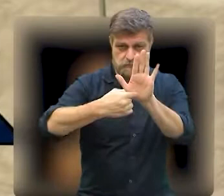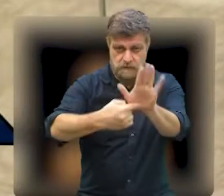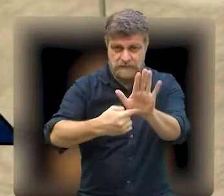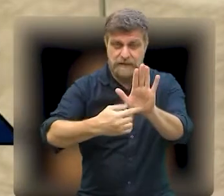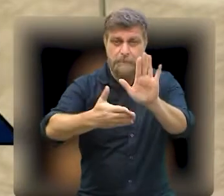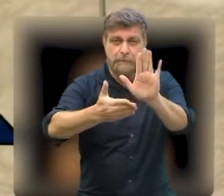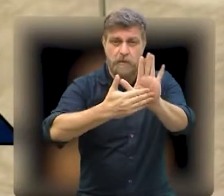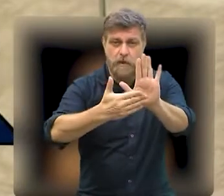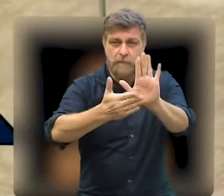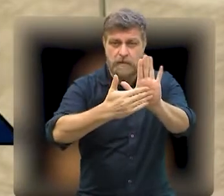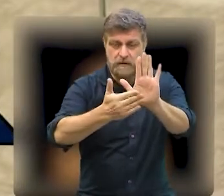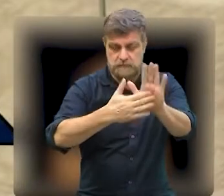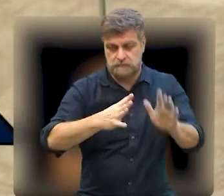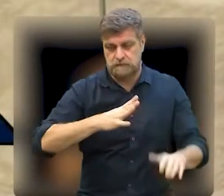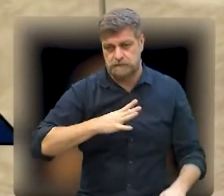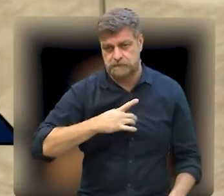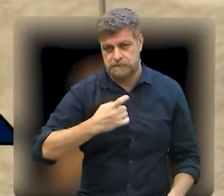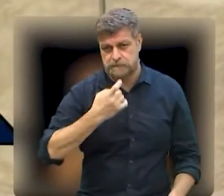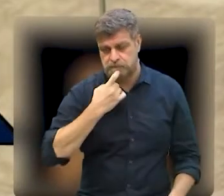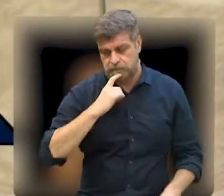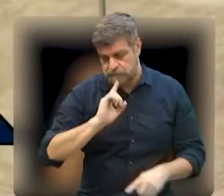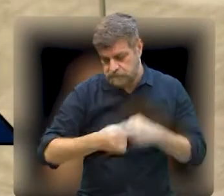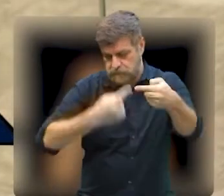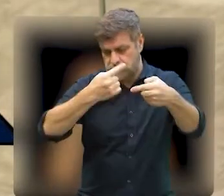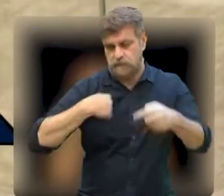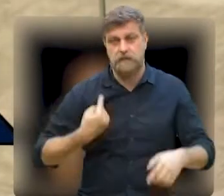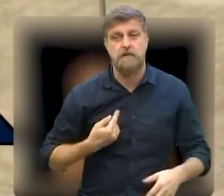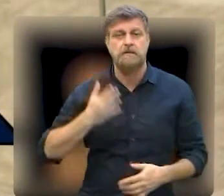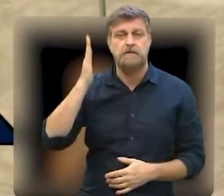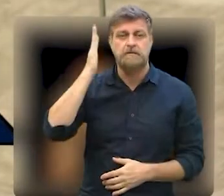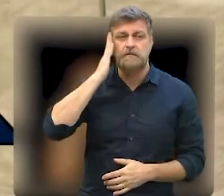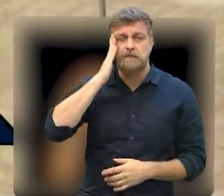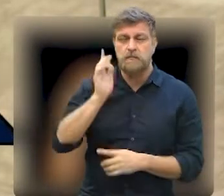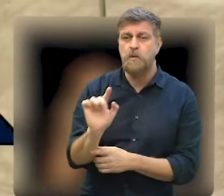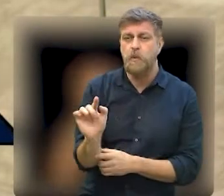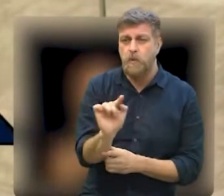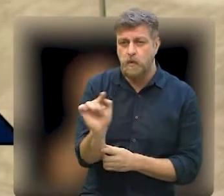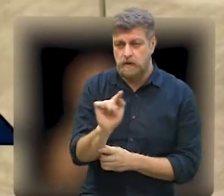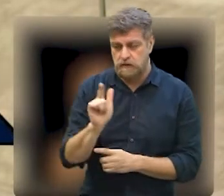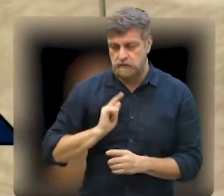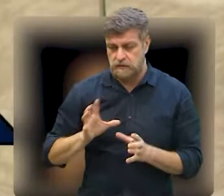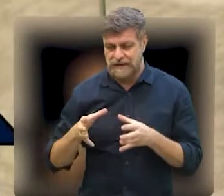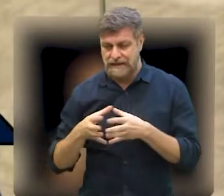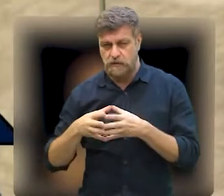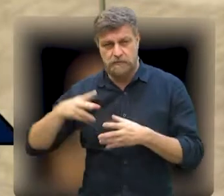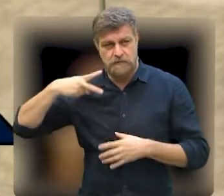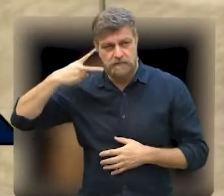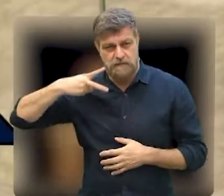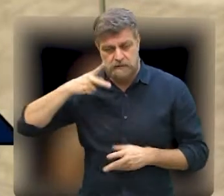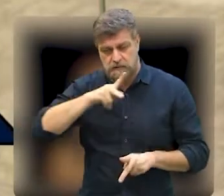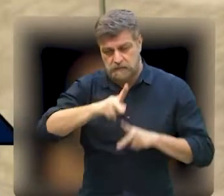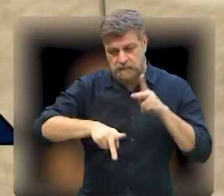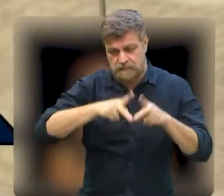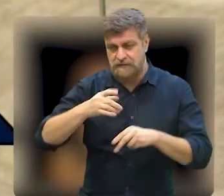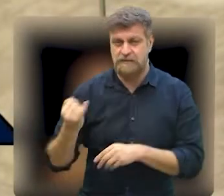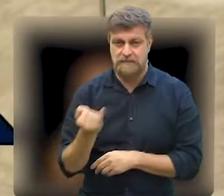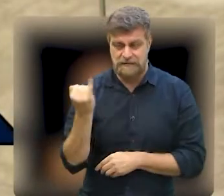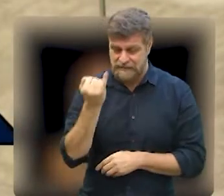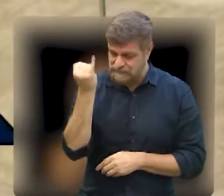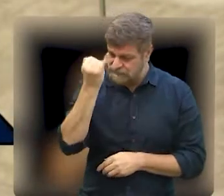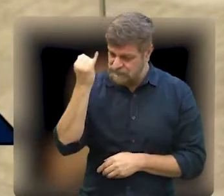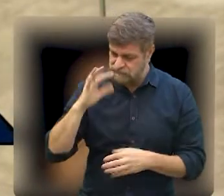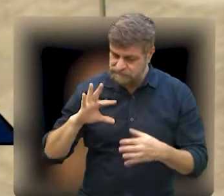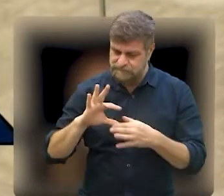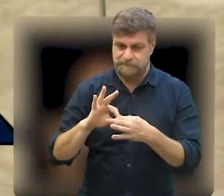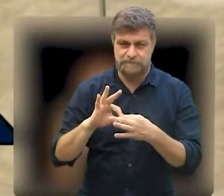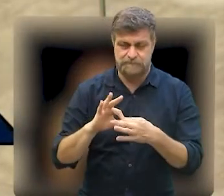apresentados propostas para o município de Campinas. E nós sabemos que esta frente será muito importante, porque a